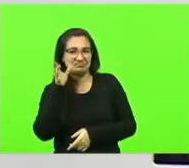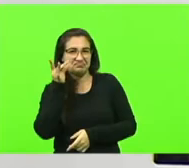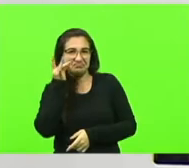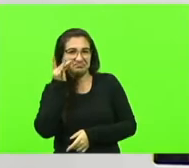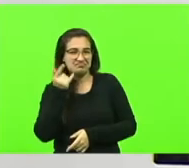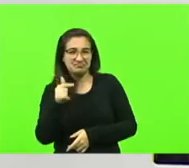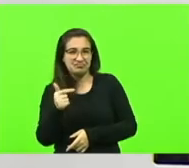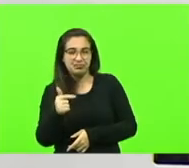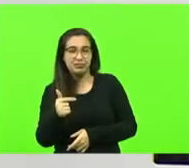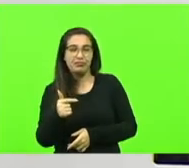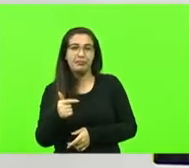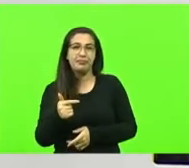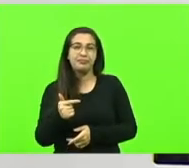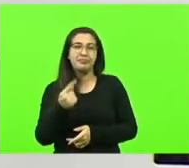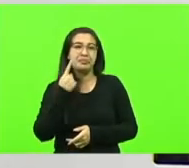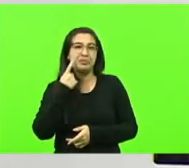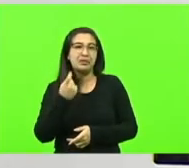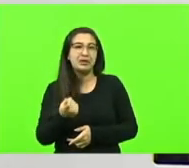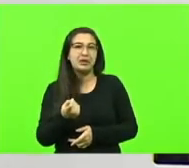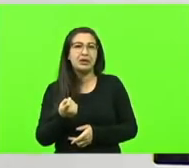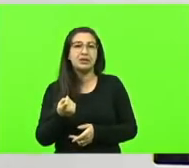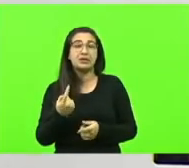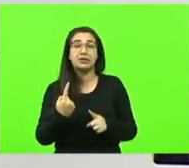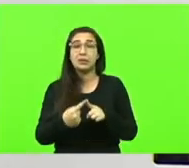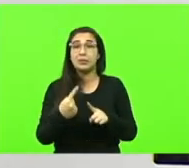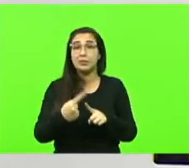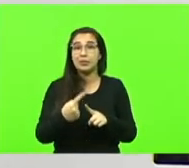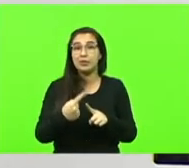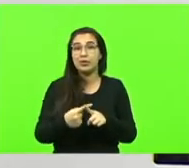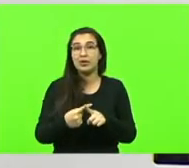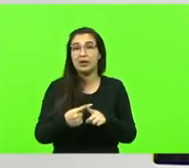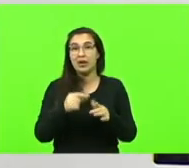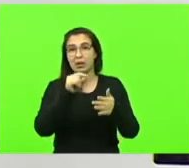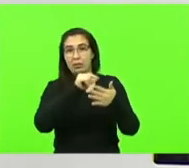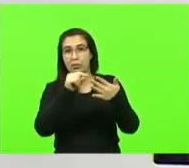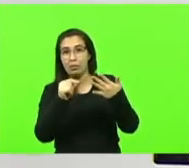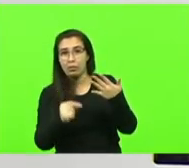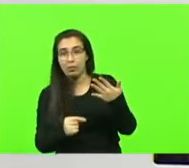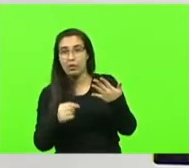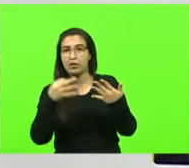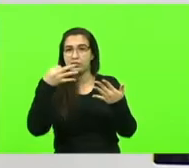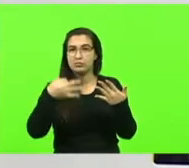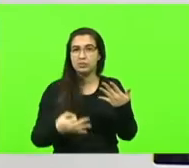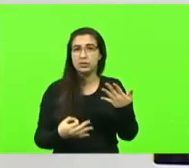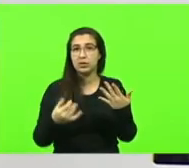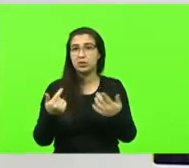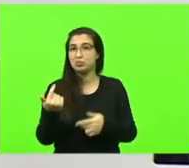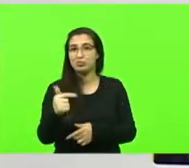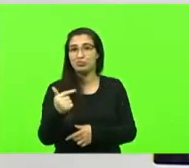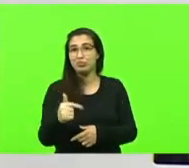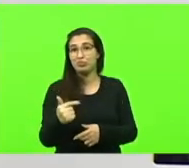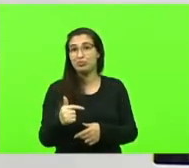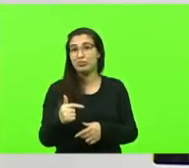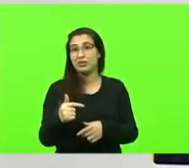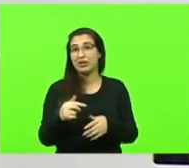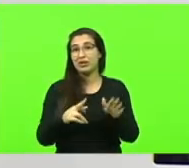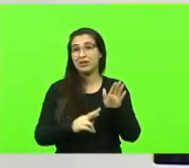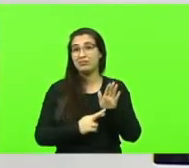pelo negócio por não atender aos requisitos constantes no termo de